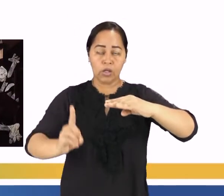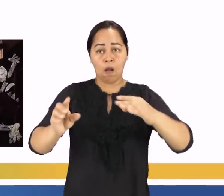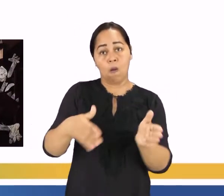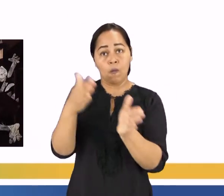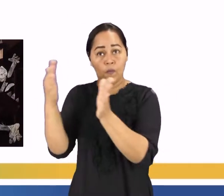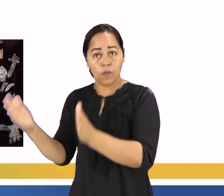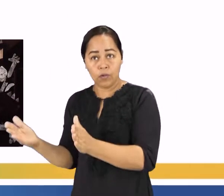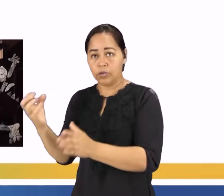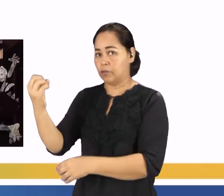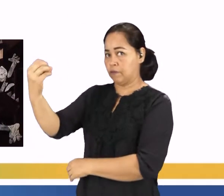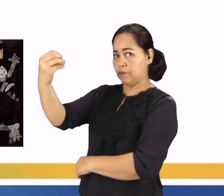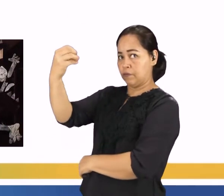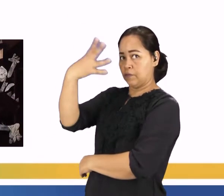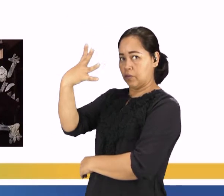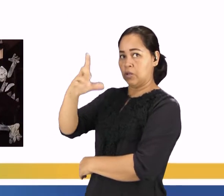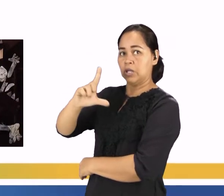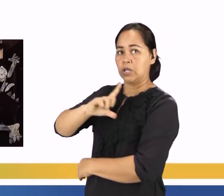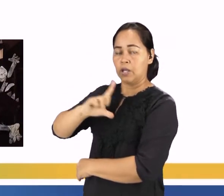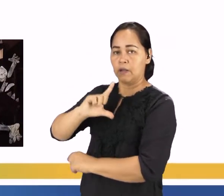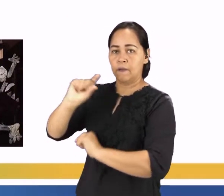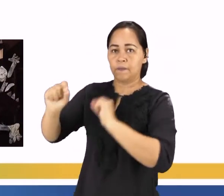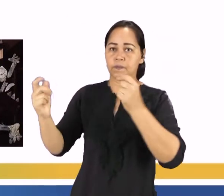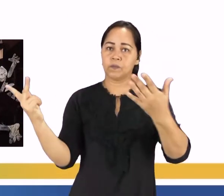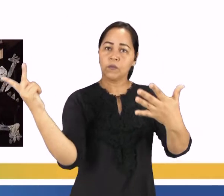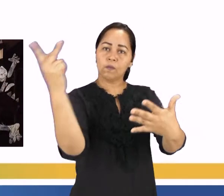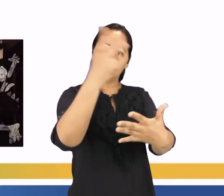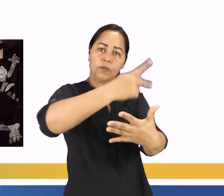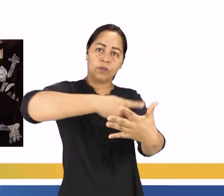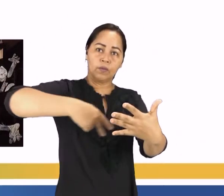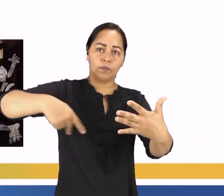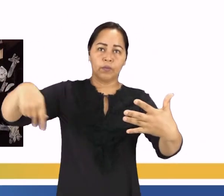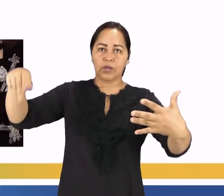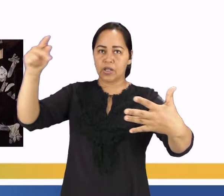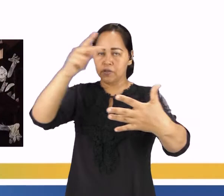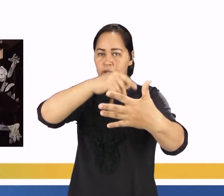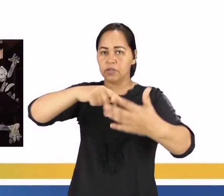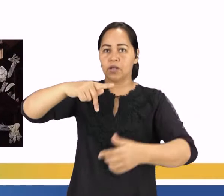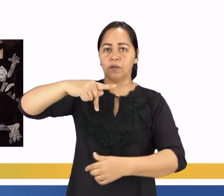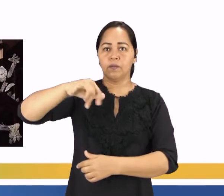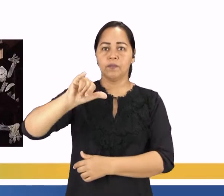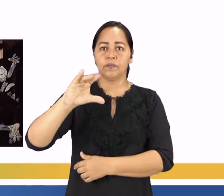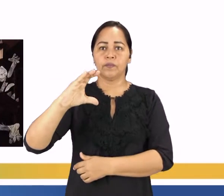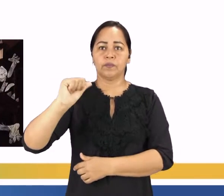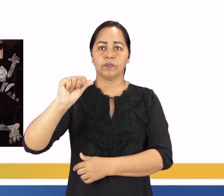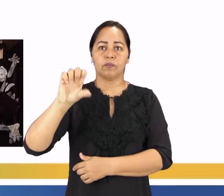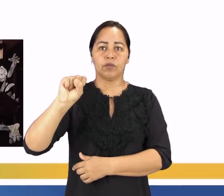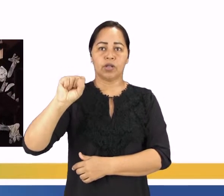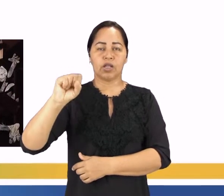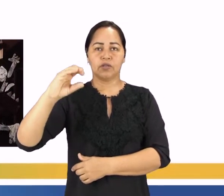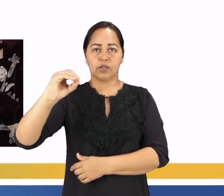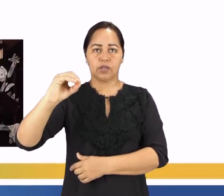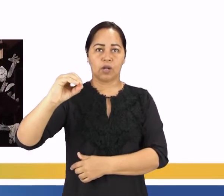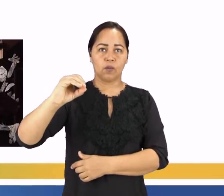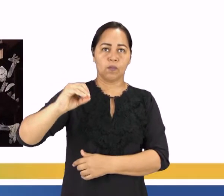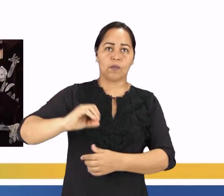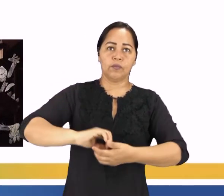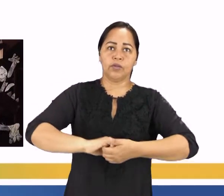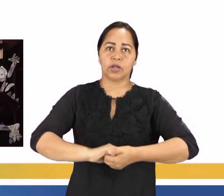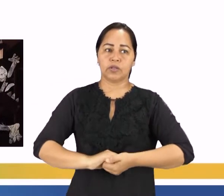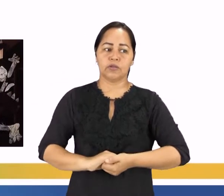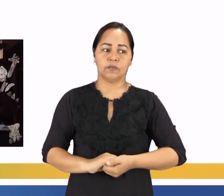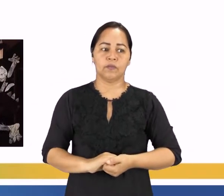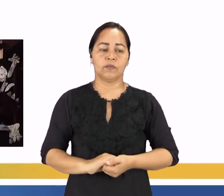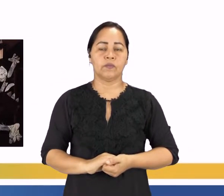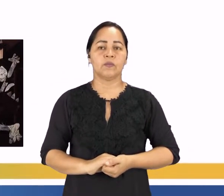nós temos um quadro muito famoso de Pablo Picasso chamado Guernica. Guernica, que tem aí uma marcação e que